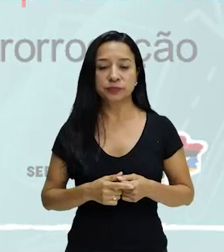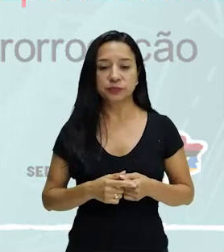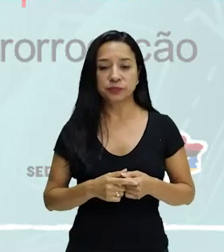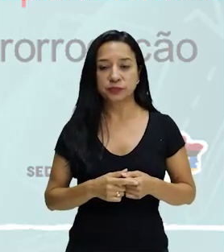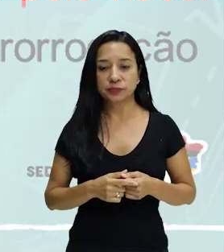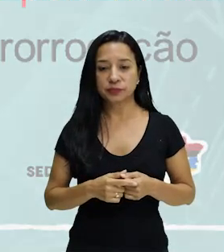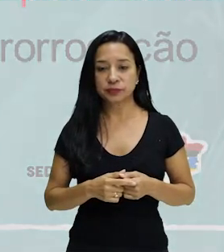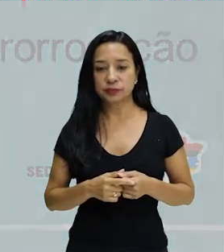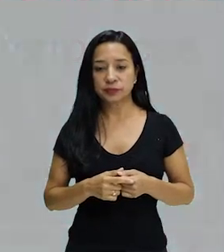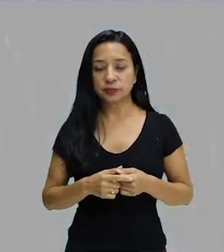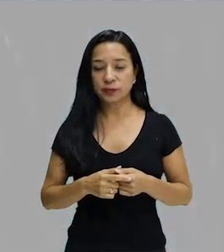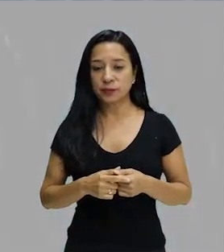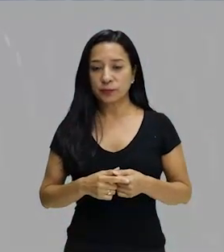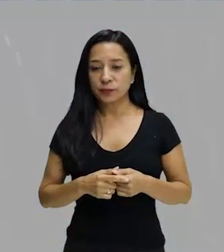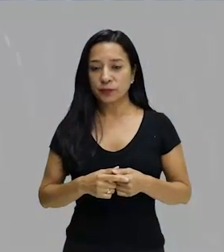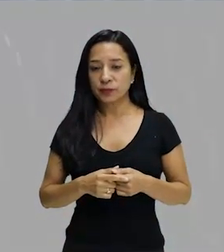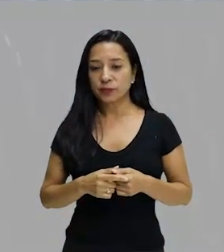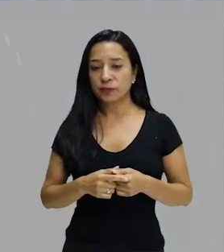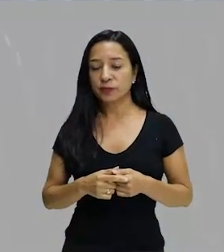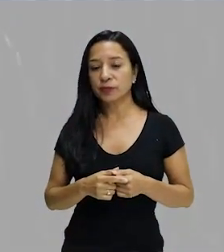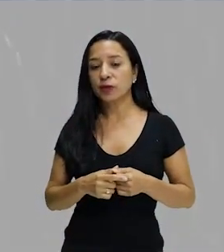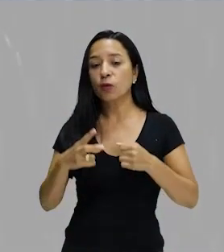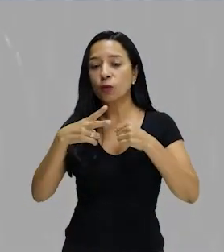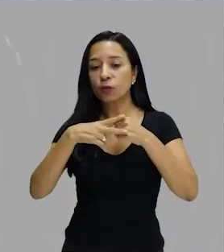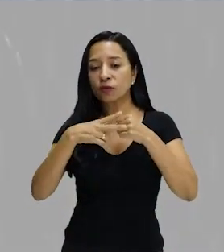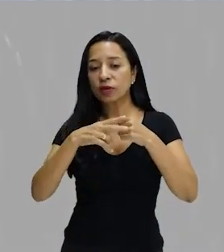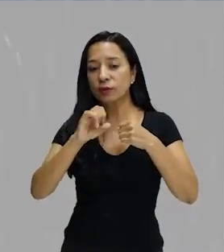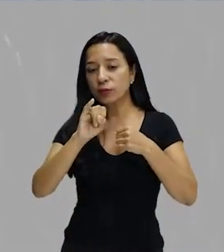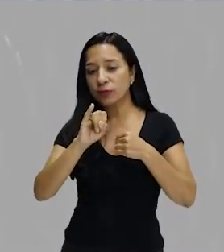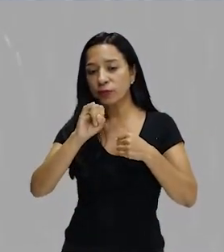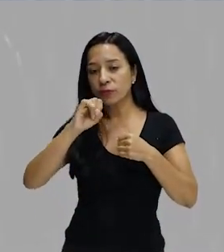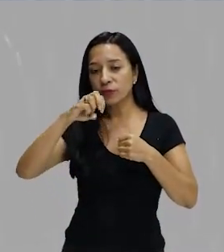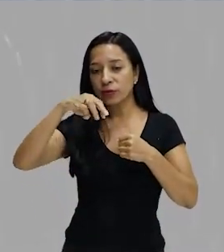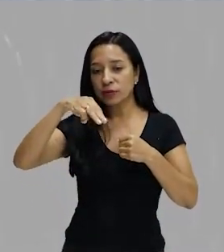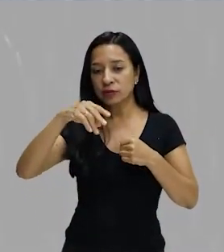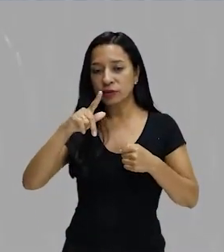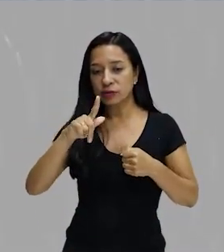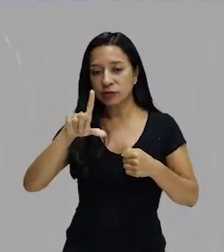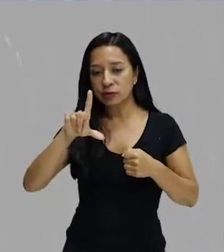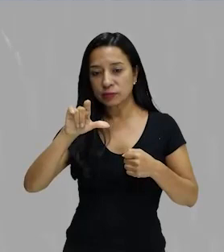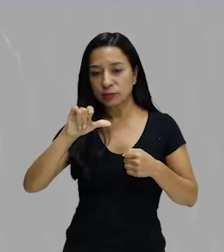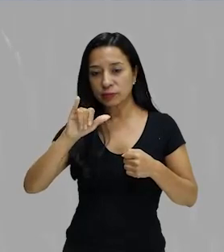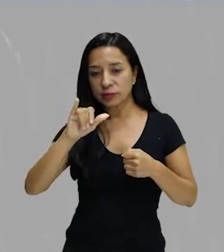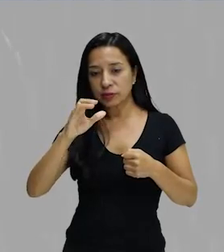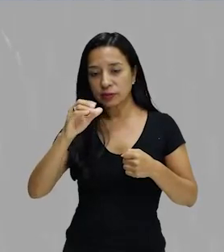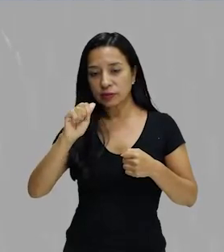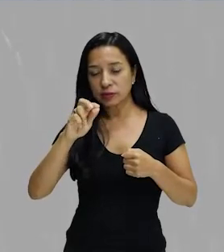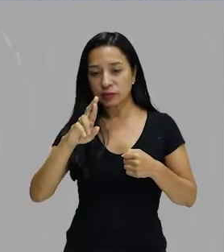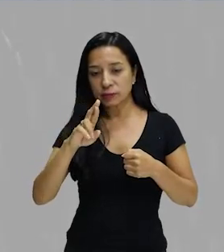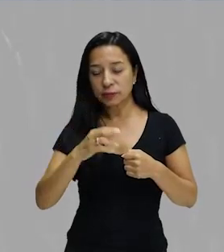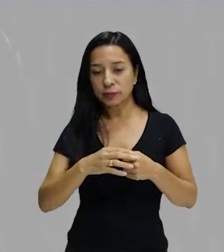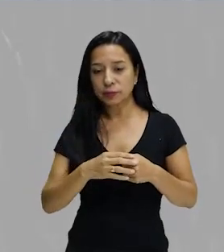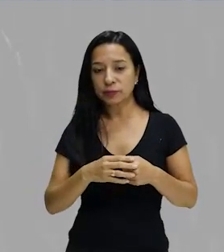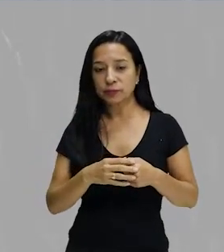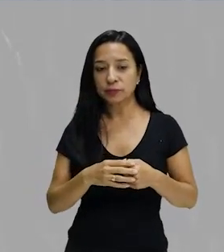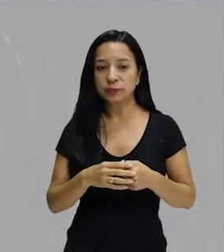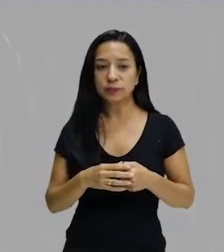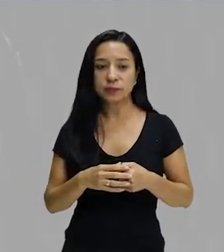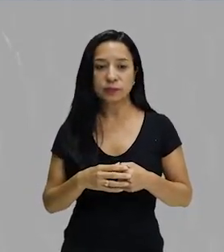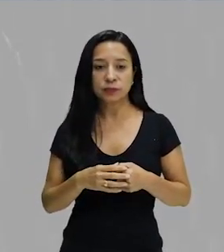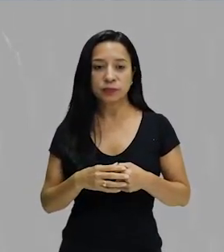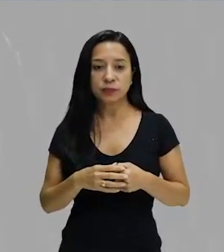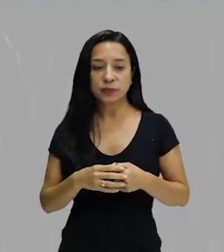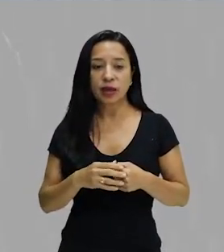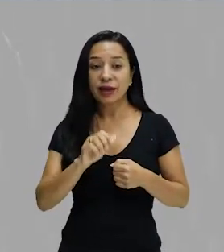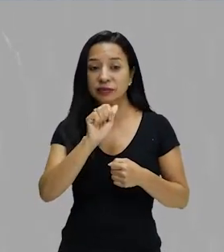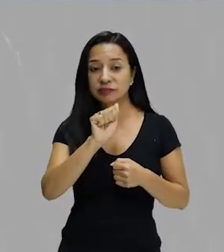nada implica inovação. O verbo implicar no sentido de acarretar. Agora, olha só. As crianças